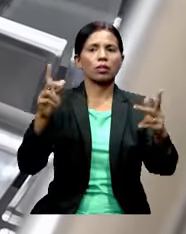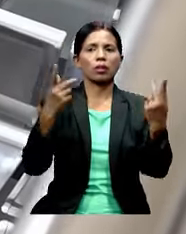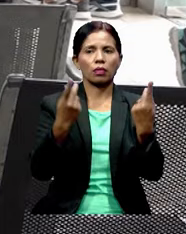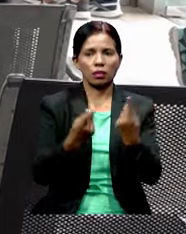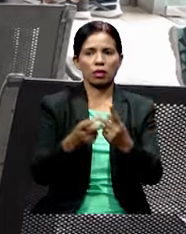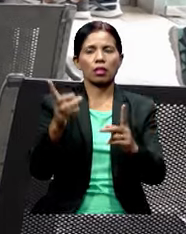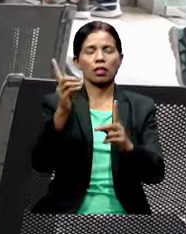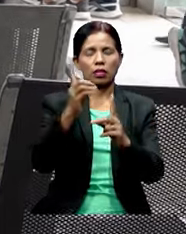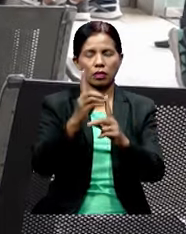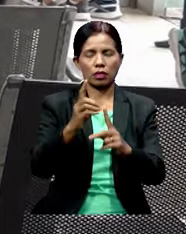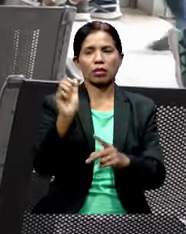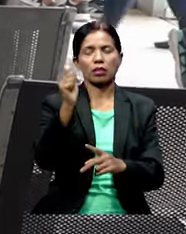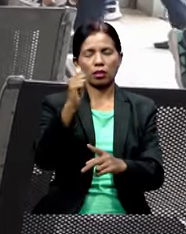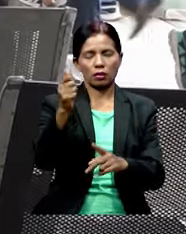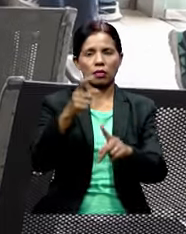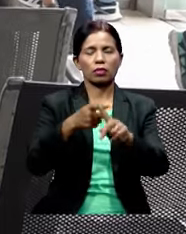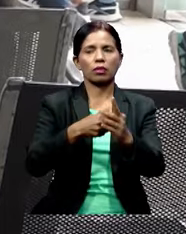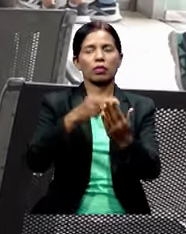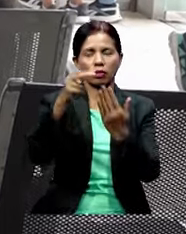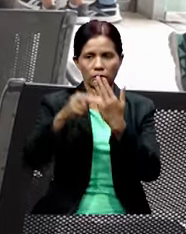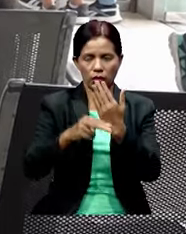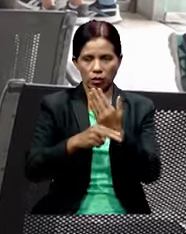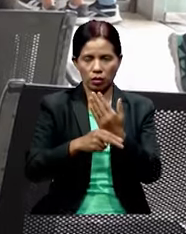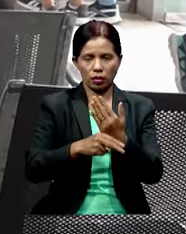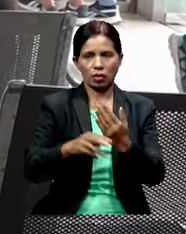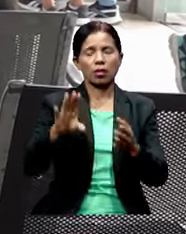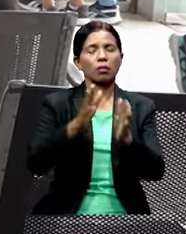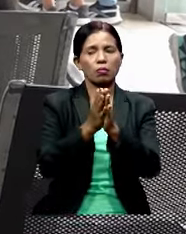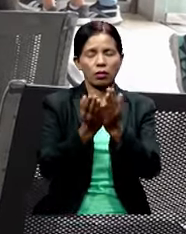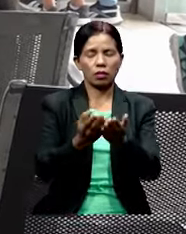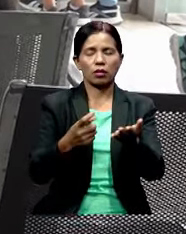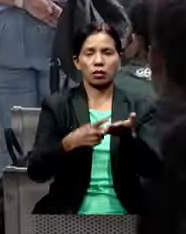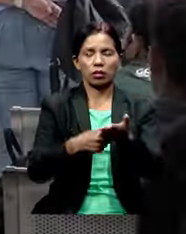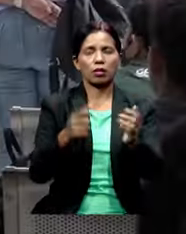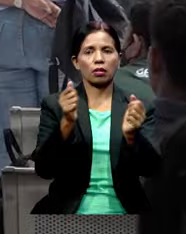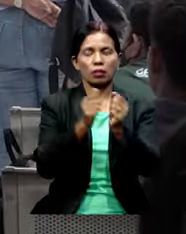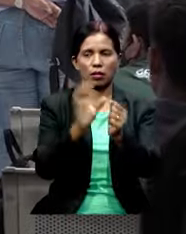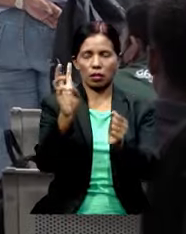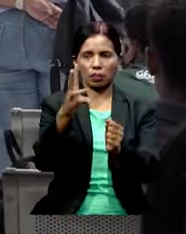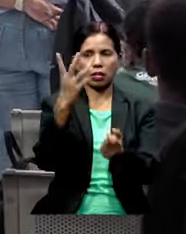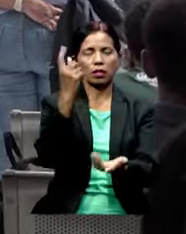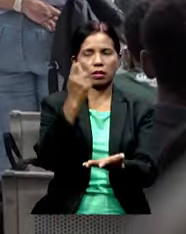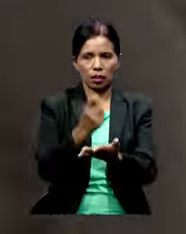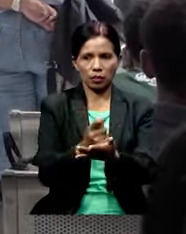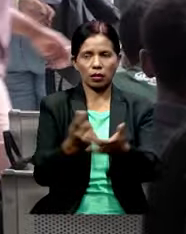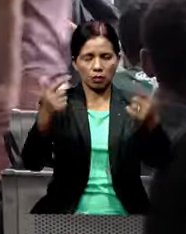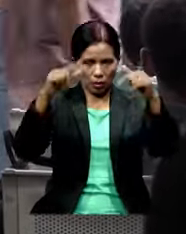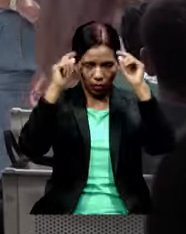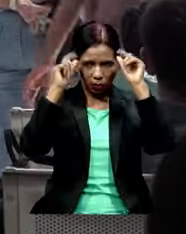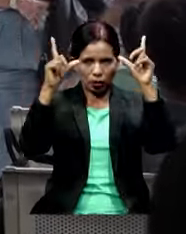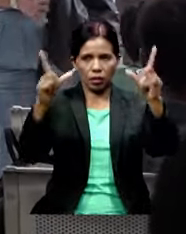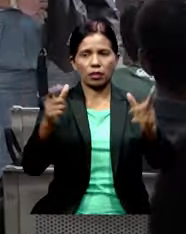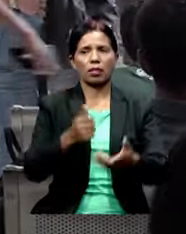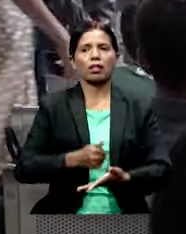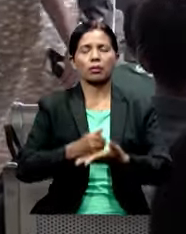a Loron Sanulo Fula Novembro Né, Careneta Passaporte Rio Sanulo Resinem, Setor e Timor-Leste, onde